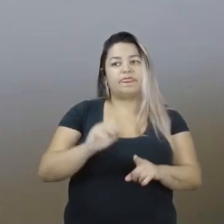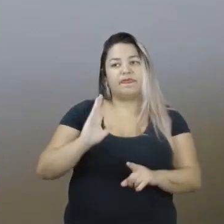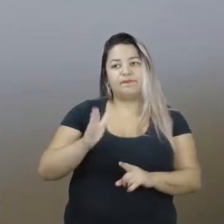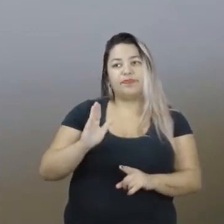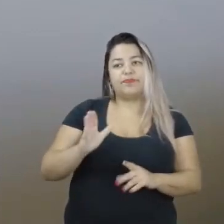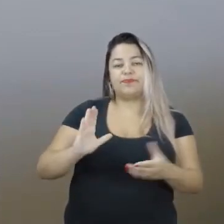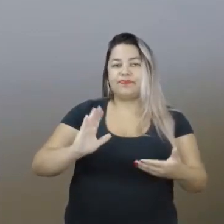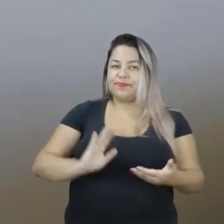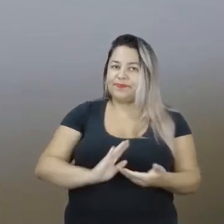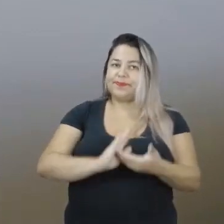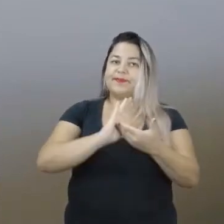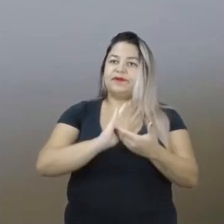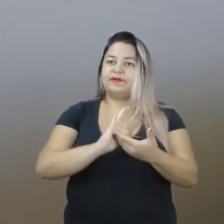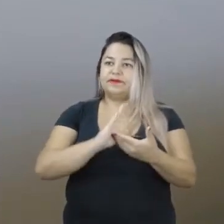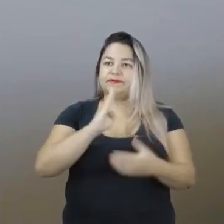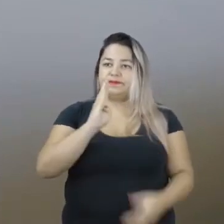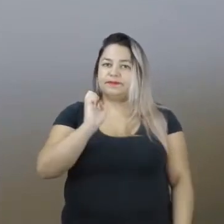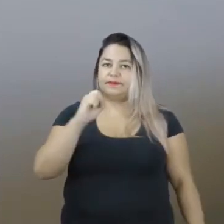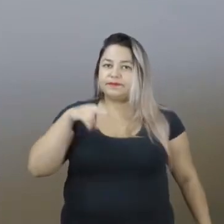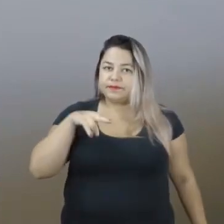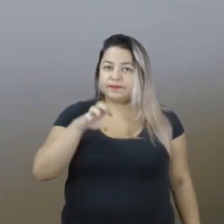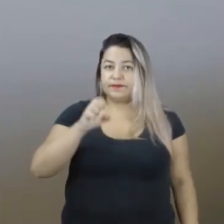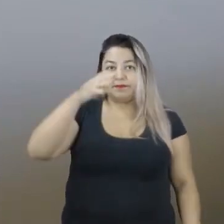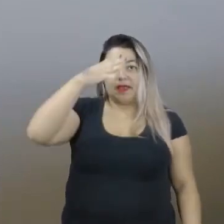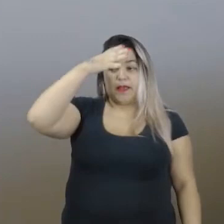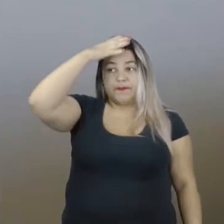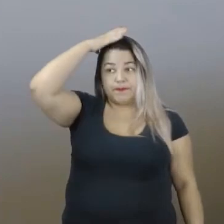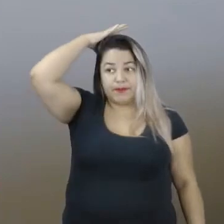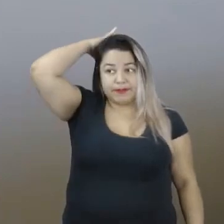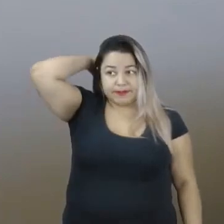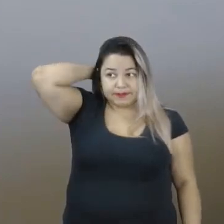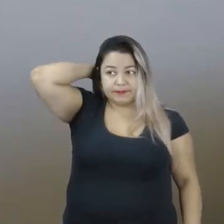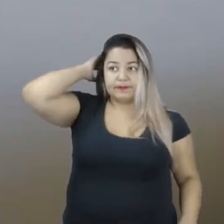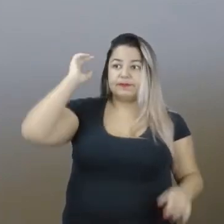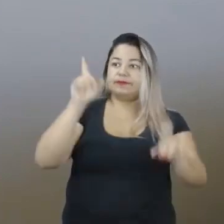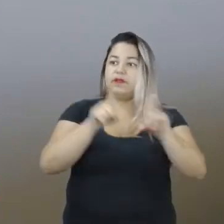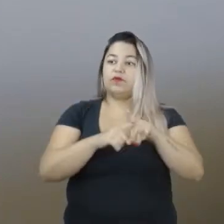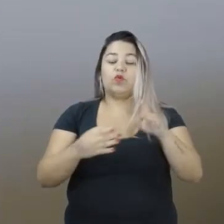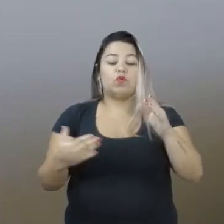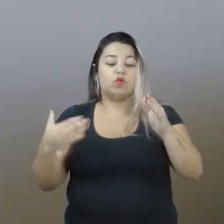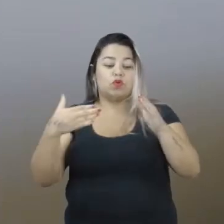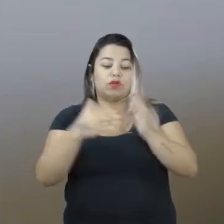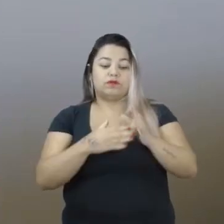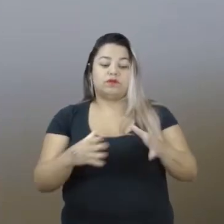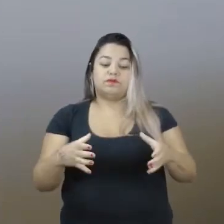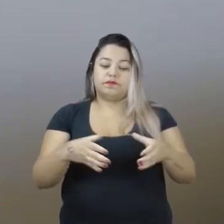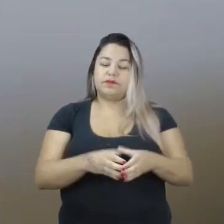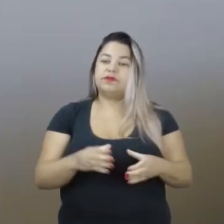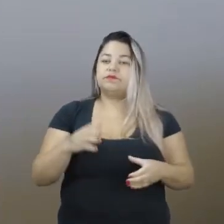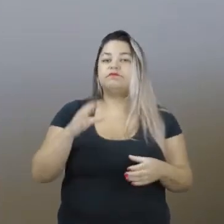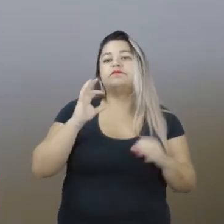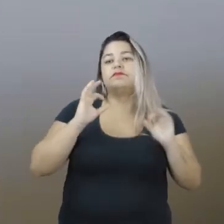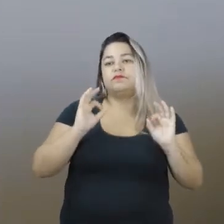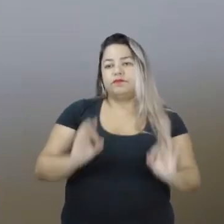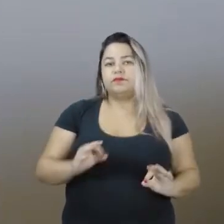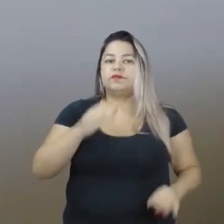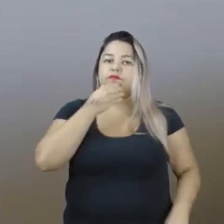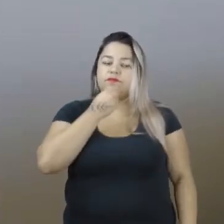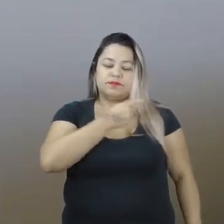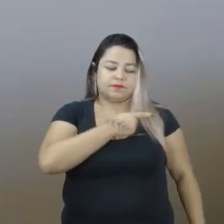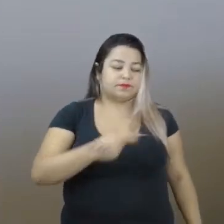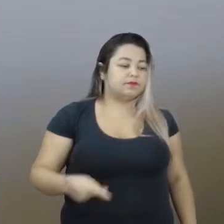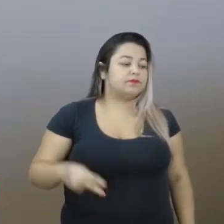na Câmara, a Bené trabalhou muito lá já, está na última comissão e tenho certeza que o presidente Lula